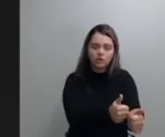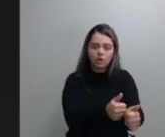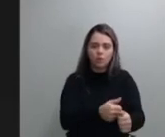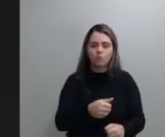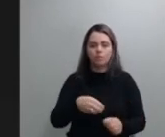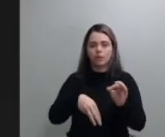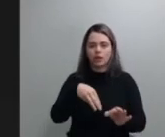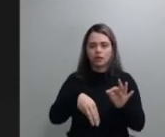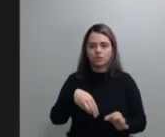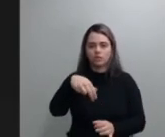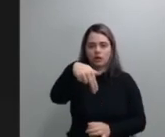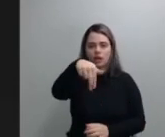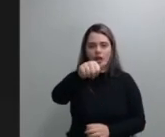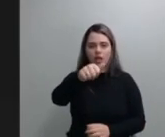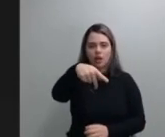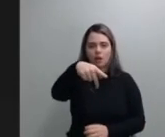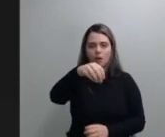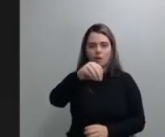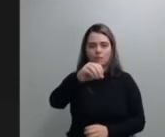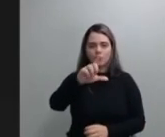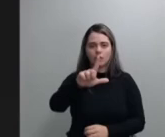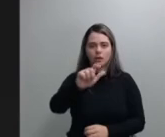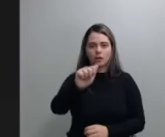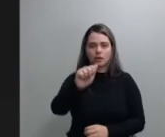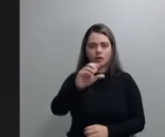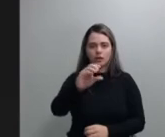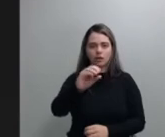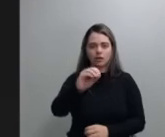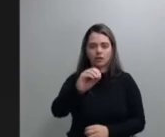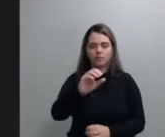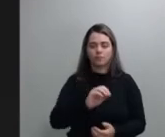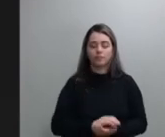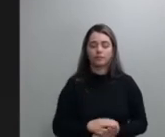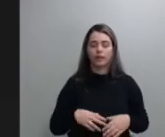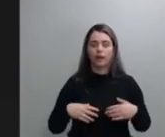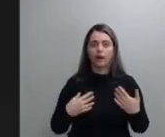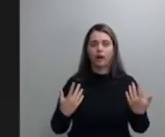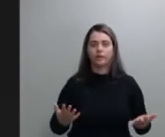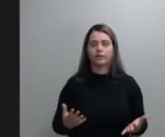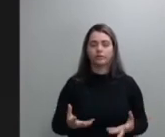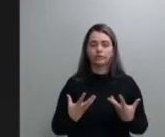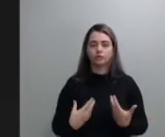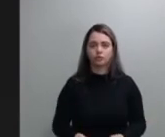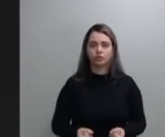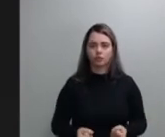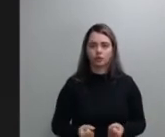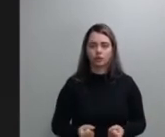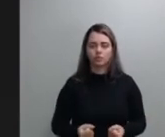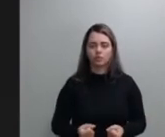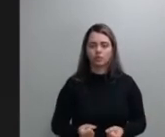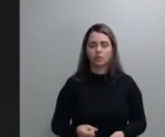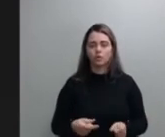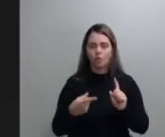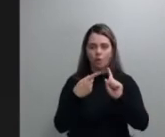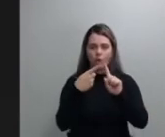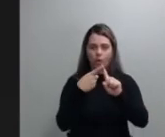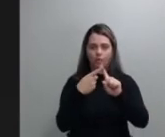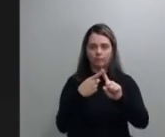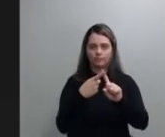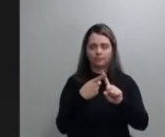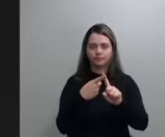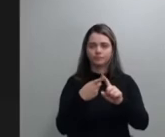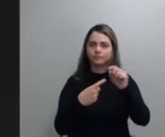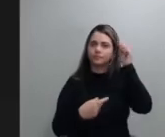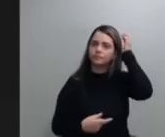vamos agora para o item 1 do índice da ministra Regina é o recurso especial de